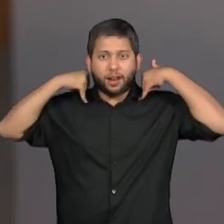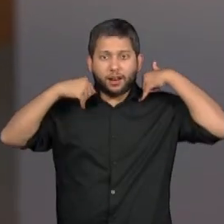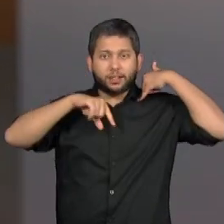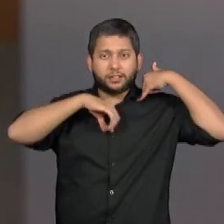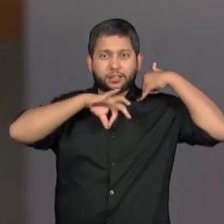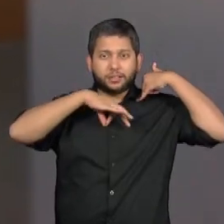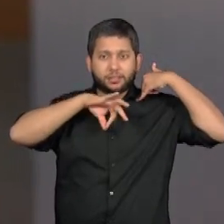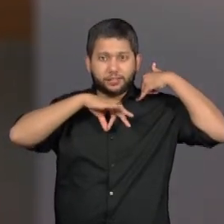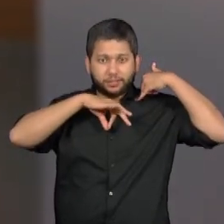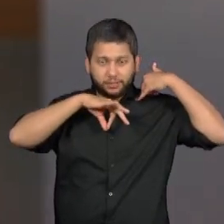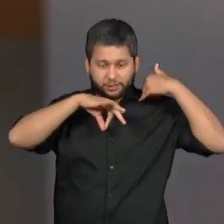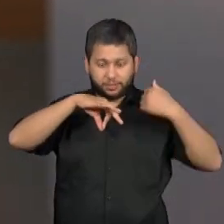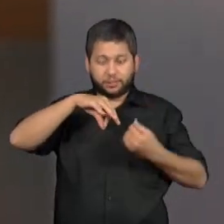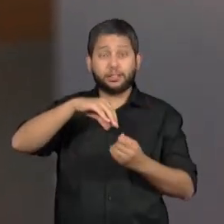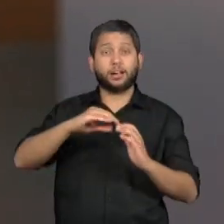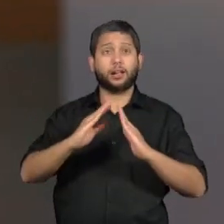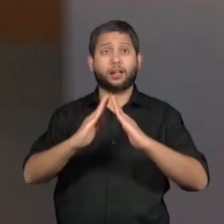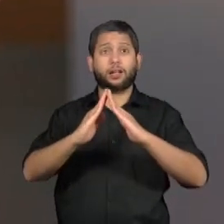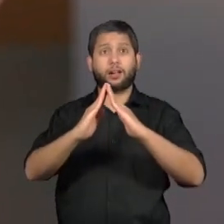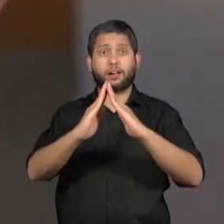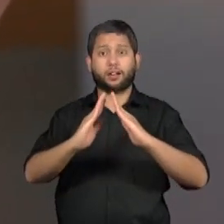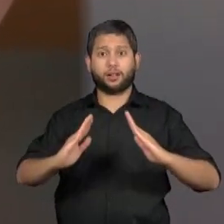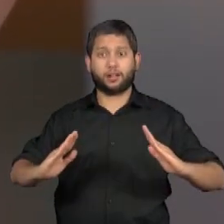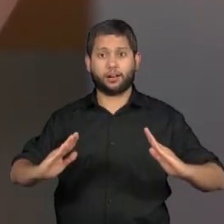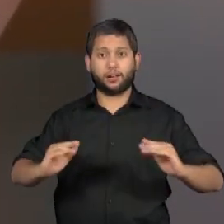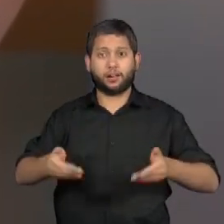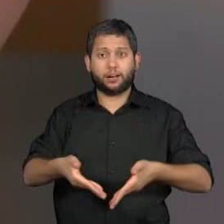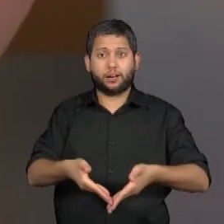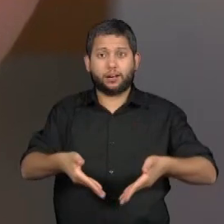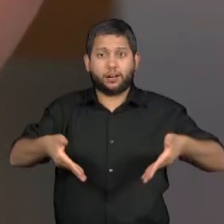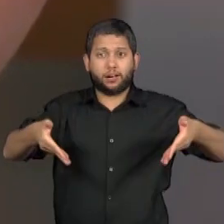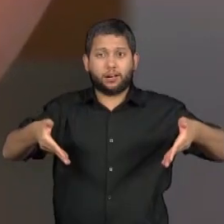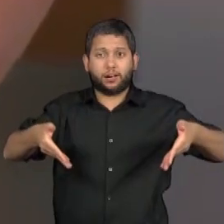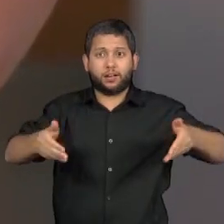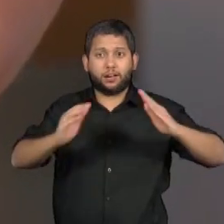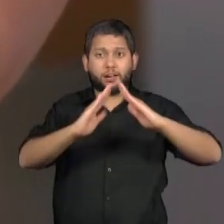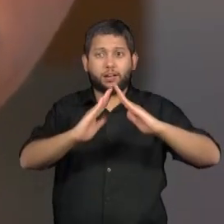de pirâmide. Olha aí que bonitinho.